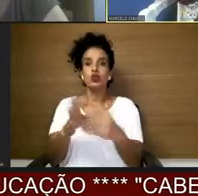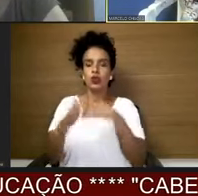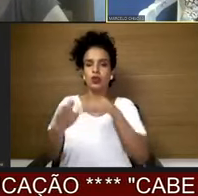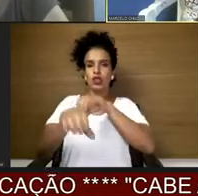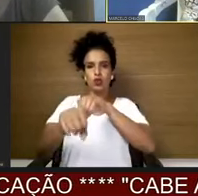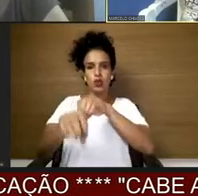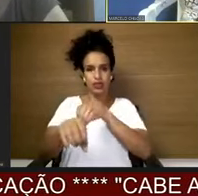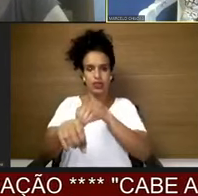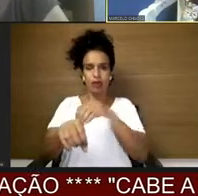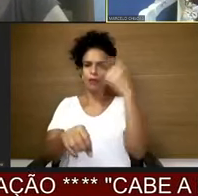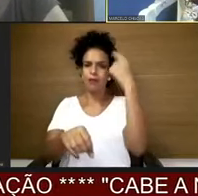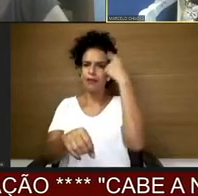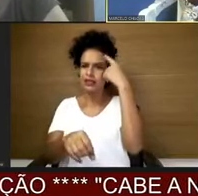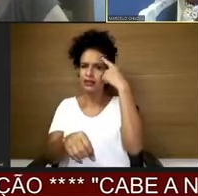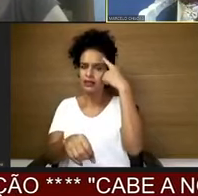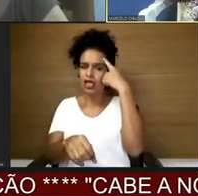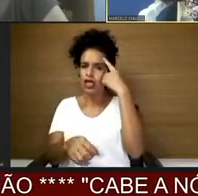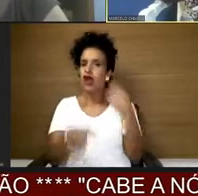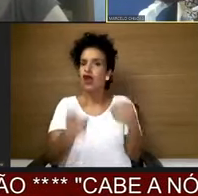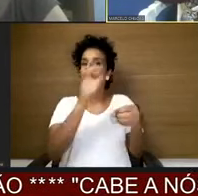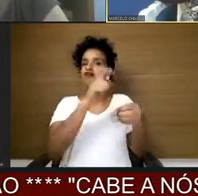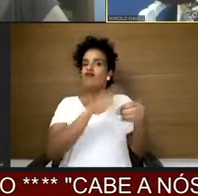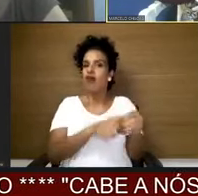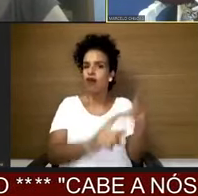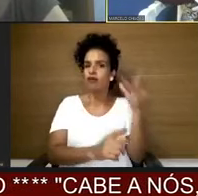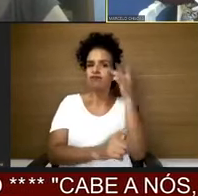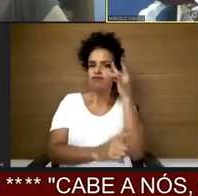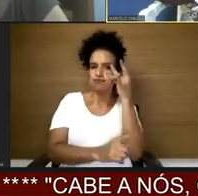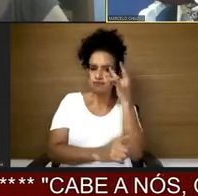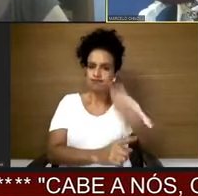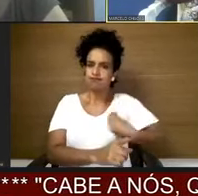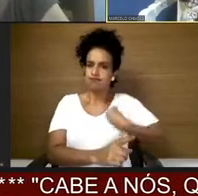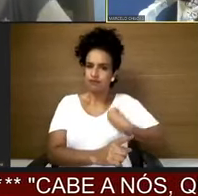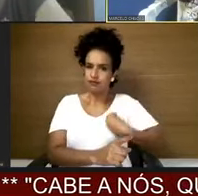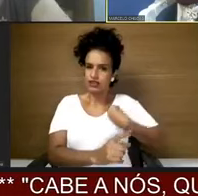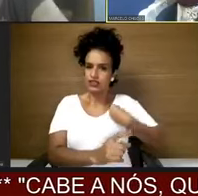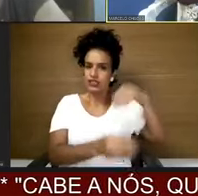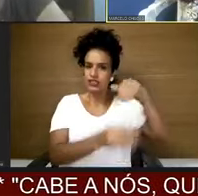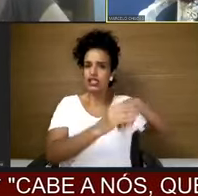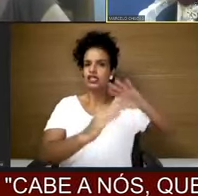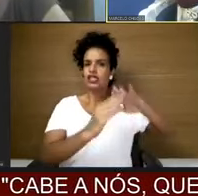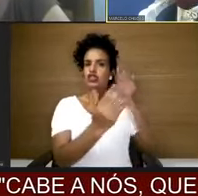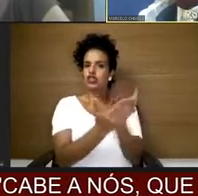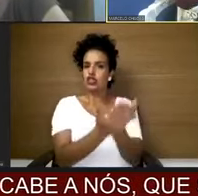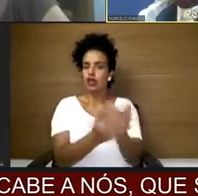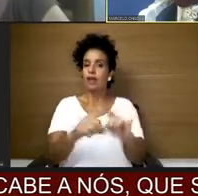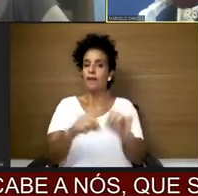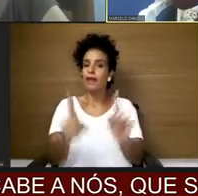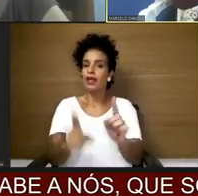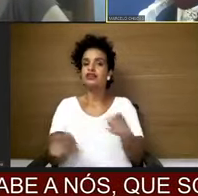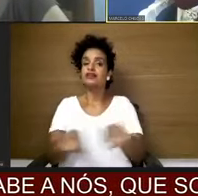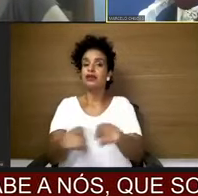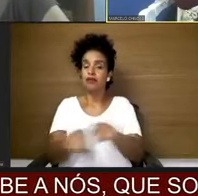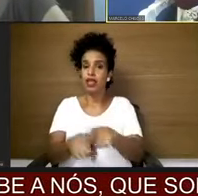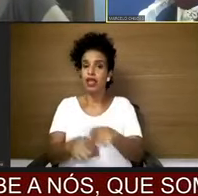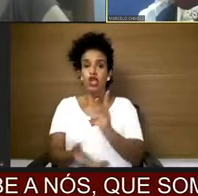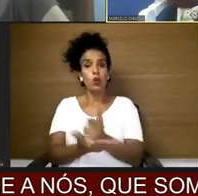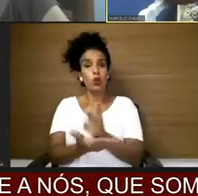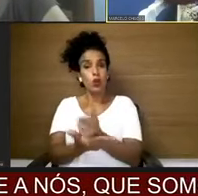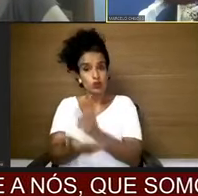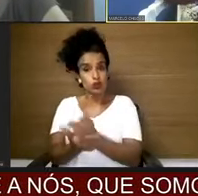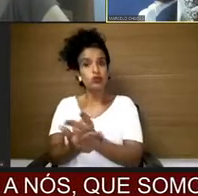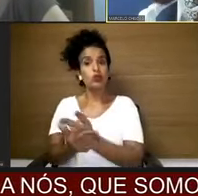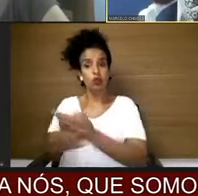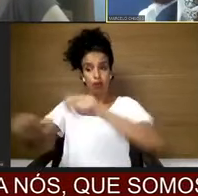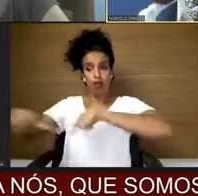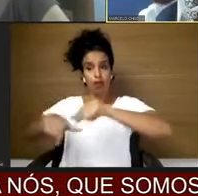discutindo aqui a permanência desses profissionais dentro dessa estrutura escolar, porque eles estão ainda dentro das escolas,